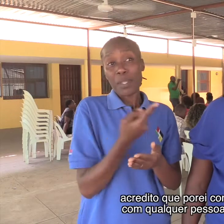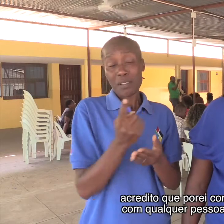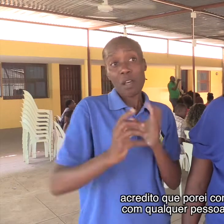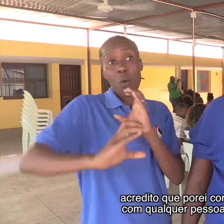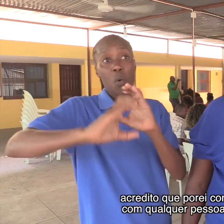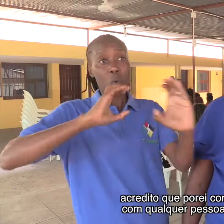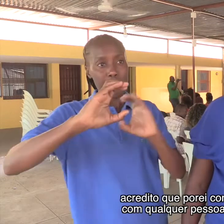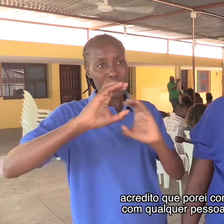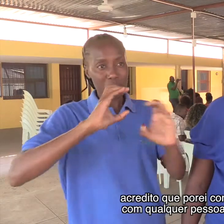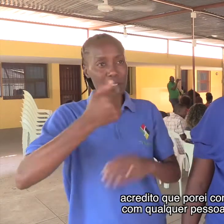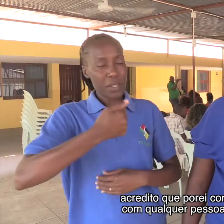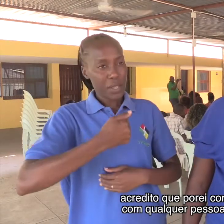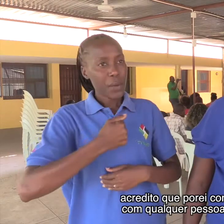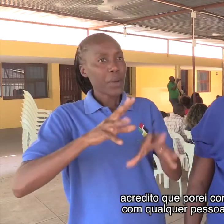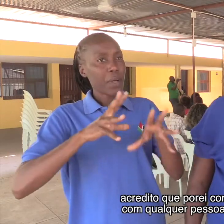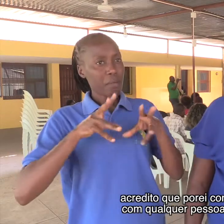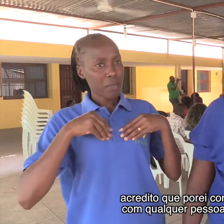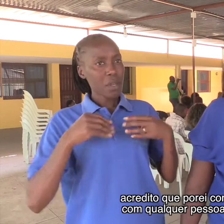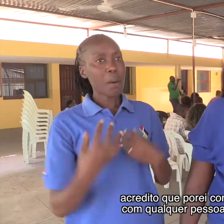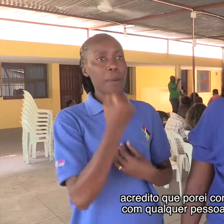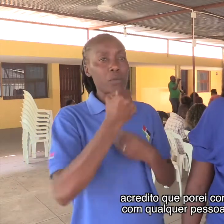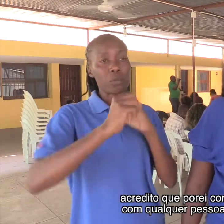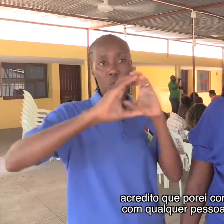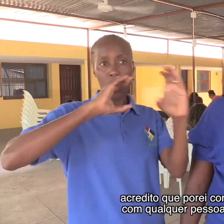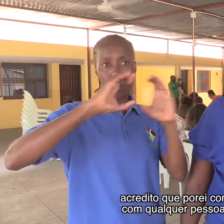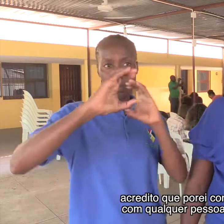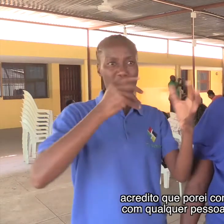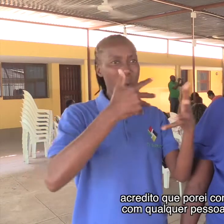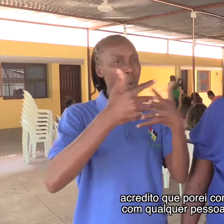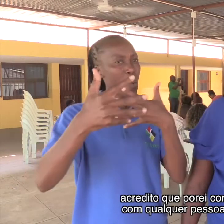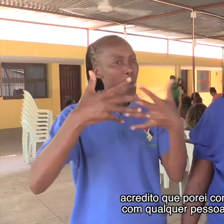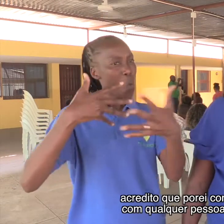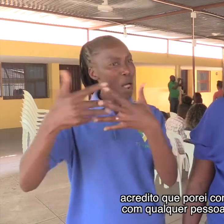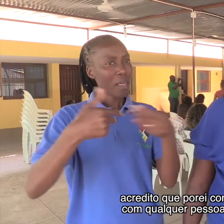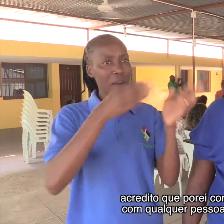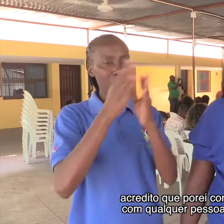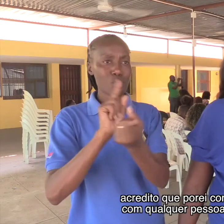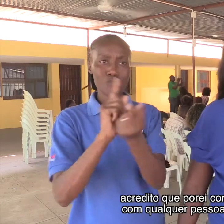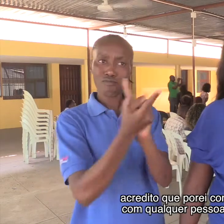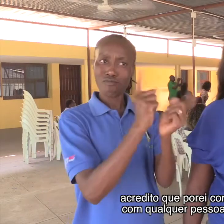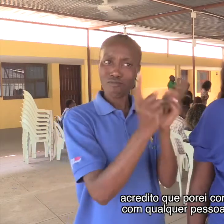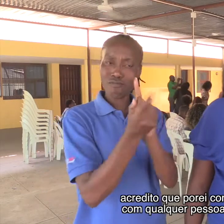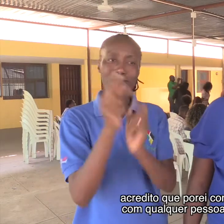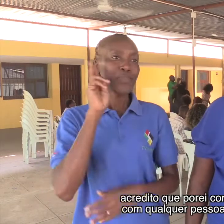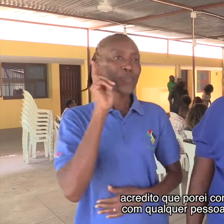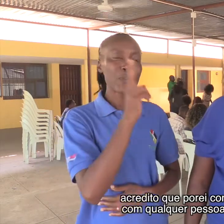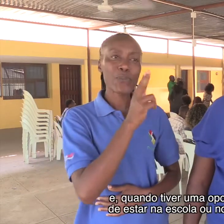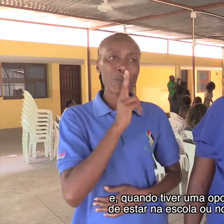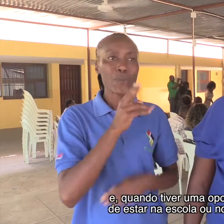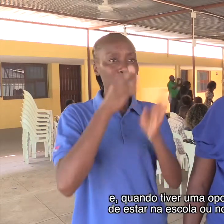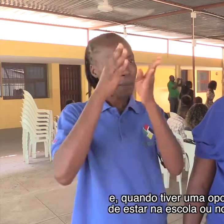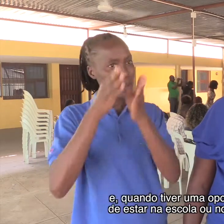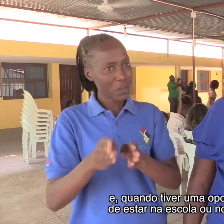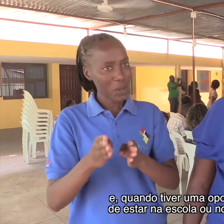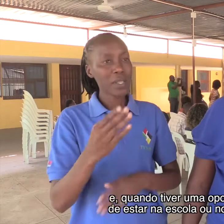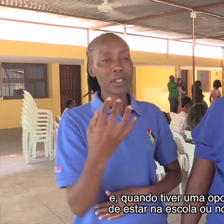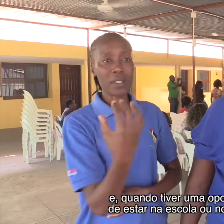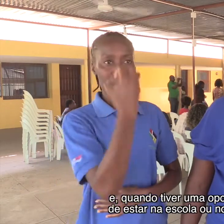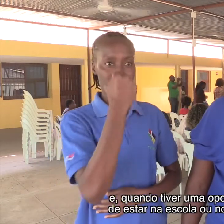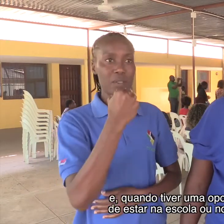vou poder me comunicar com qualquer pessoa que eu puder me encontrar, uma pessoa surda, e talvez se eu